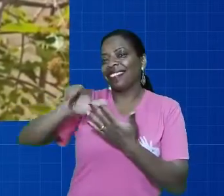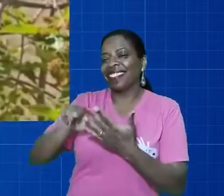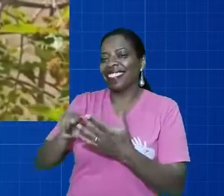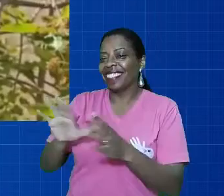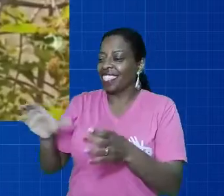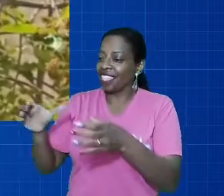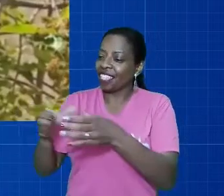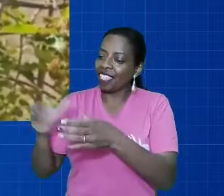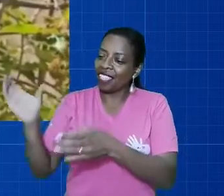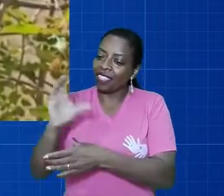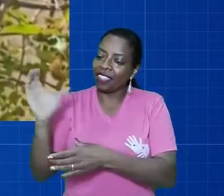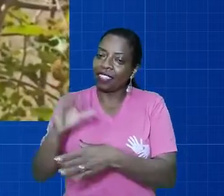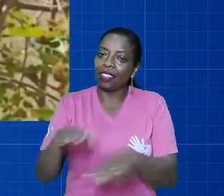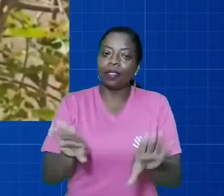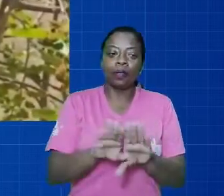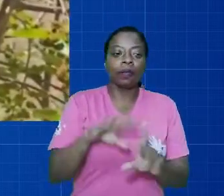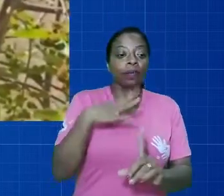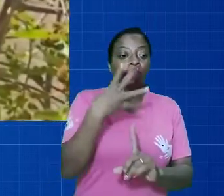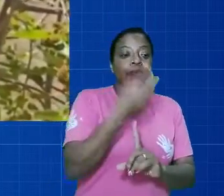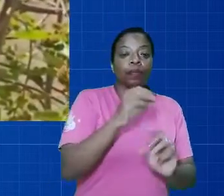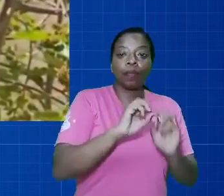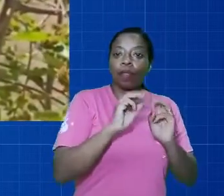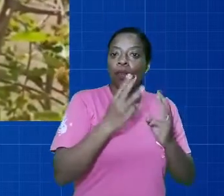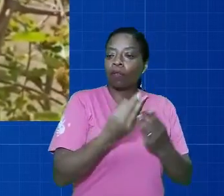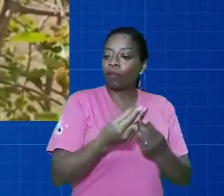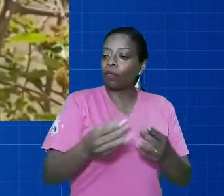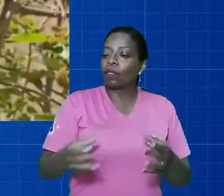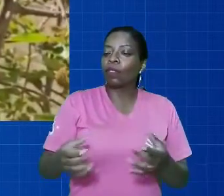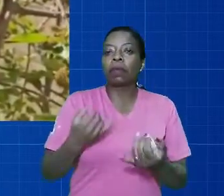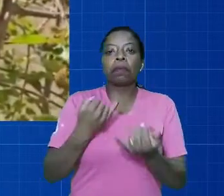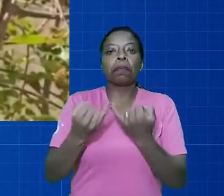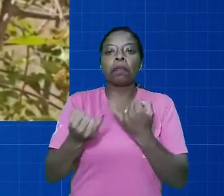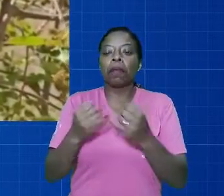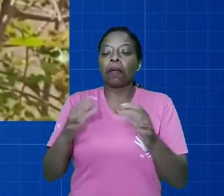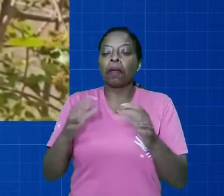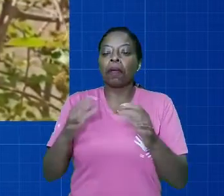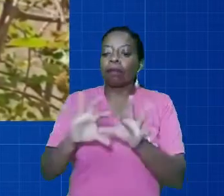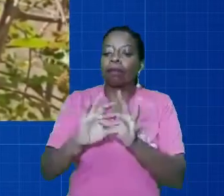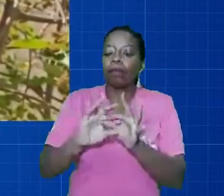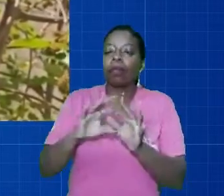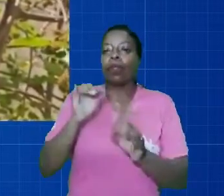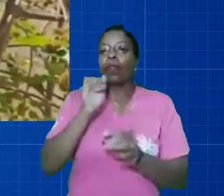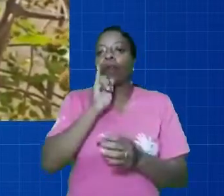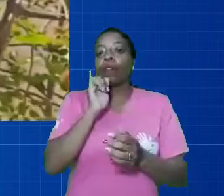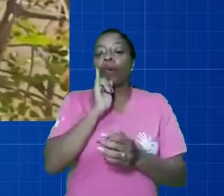verdade, o Clube de Ciências e a Oficina, eles funcionavam como se fosse